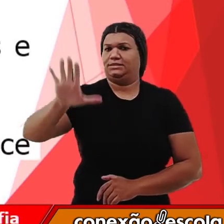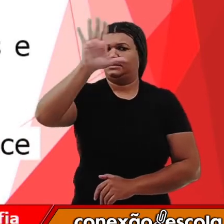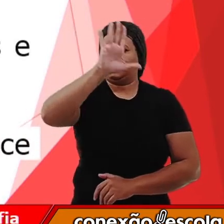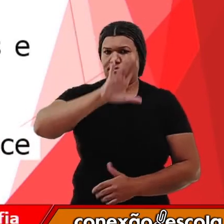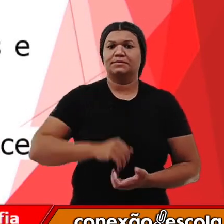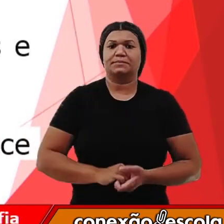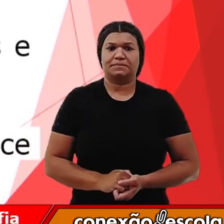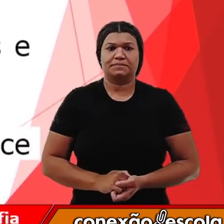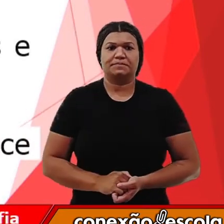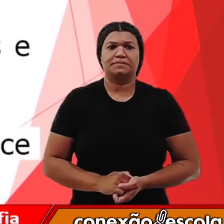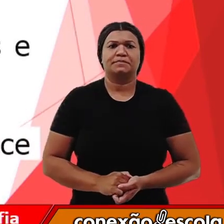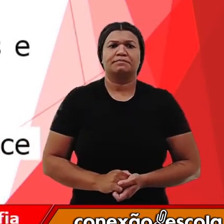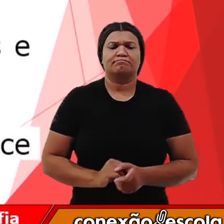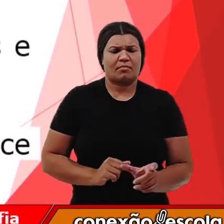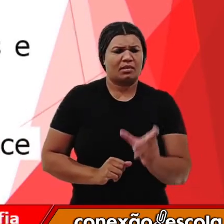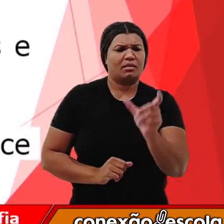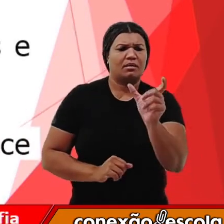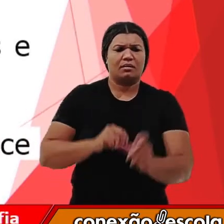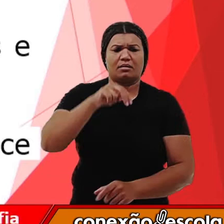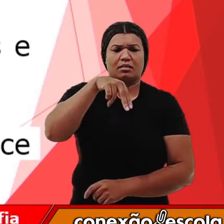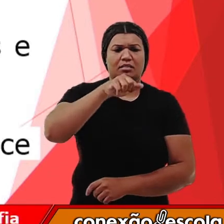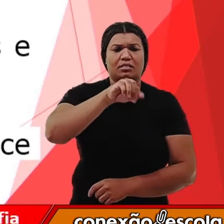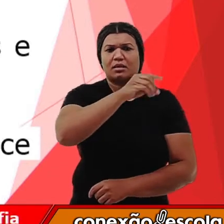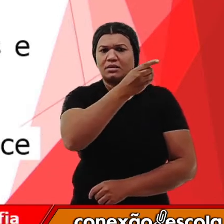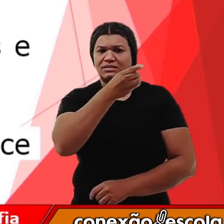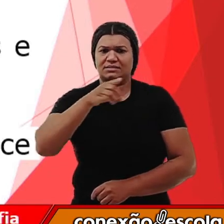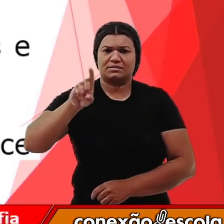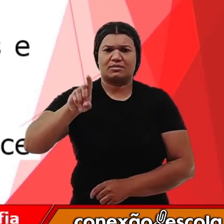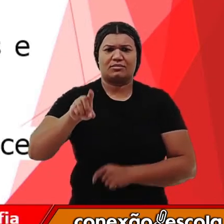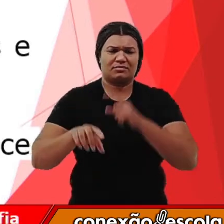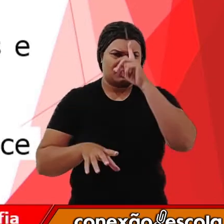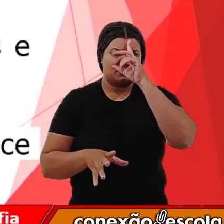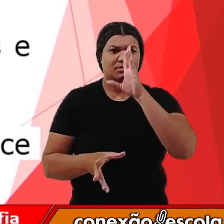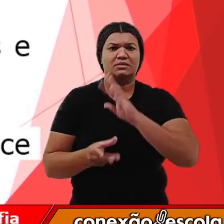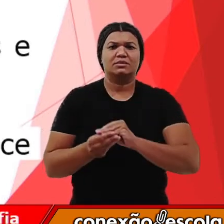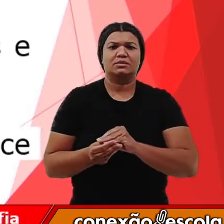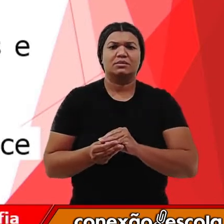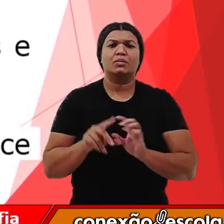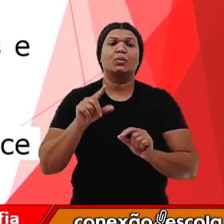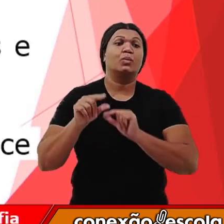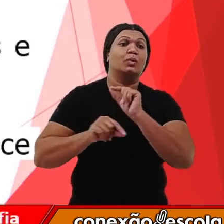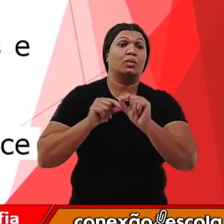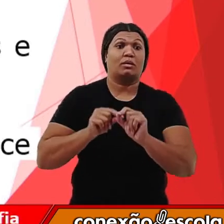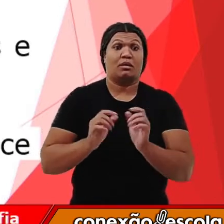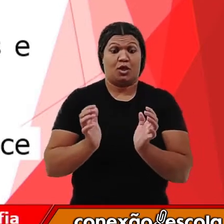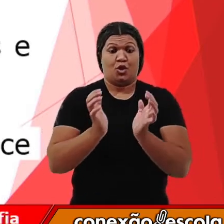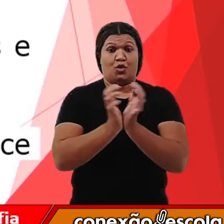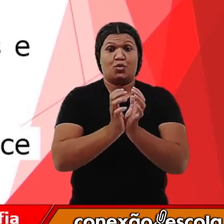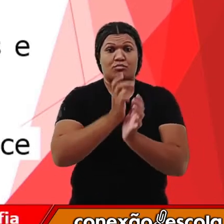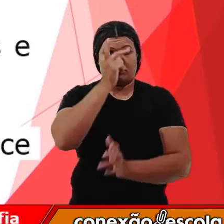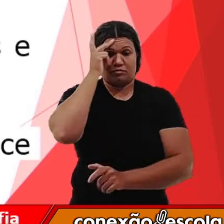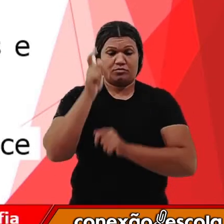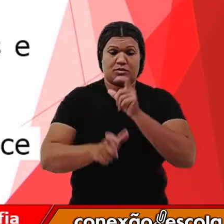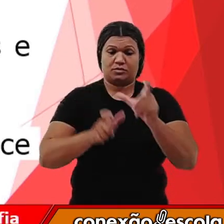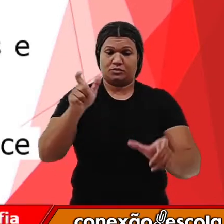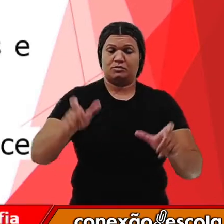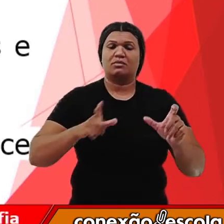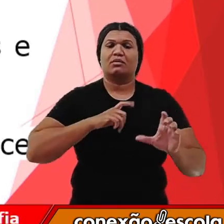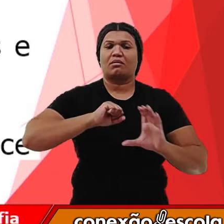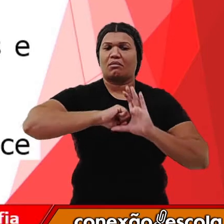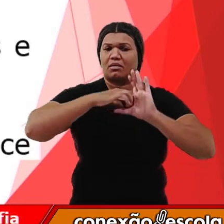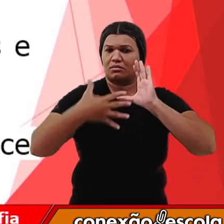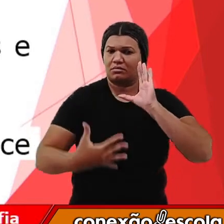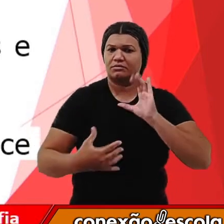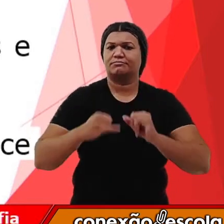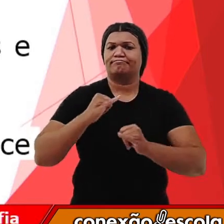Nação. Meus amigos, nação pode ser compreendida como um grupo de pessoas com características